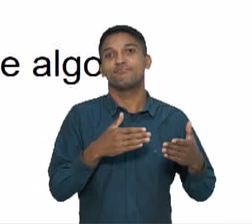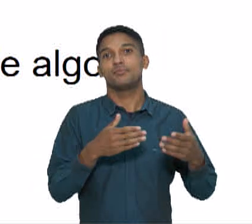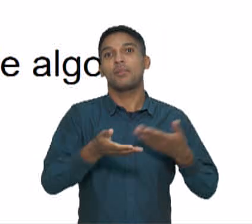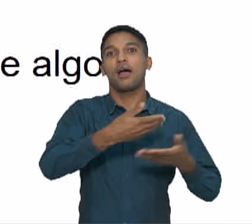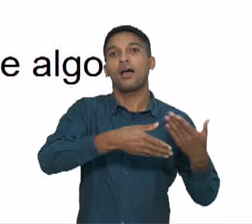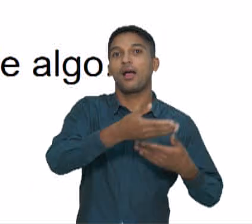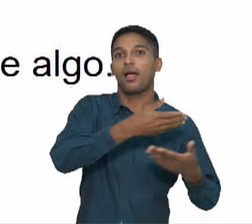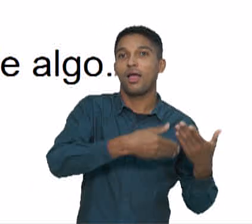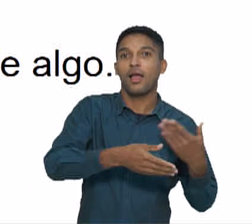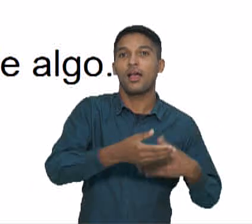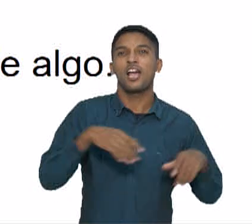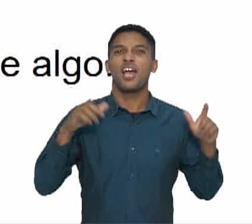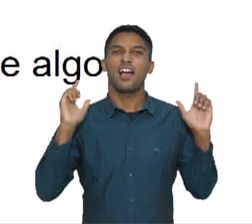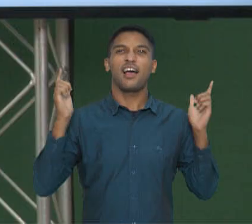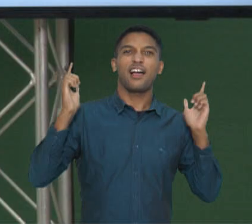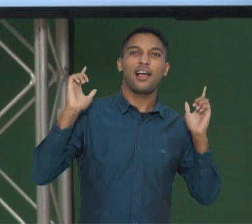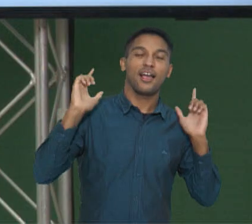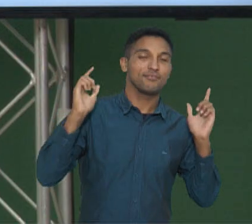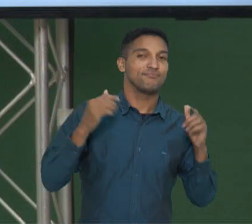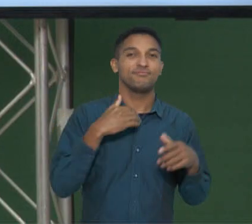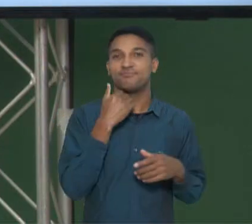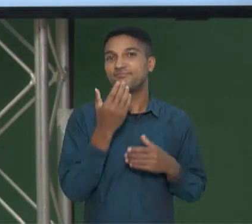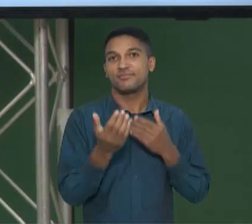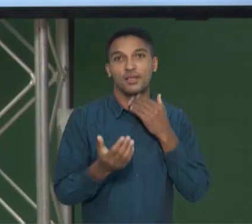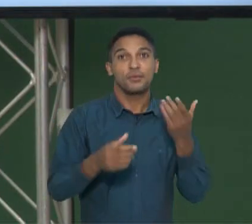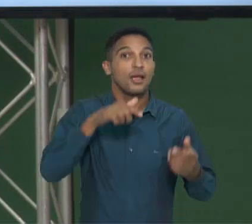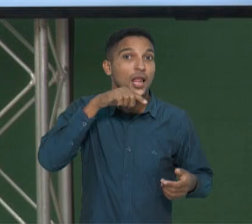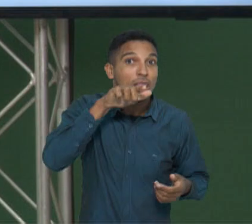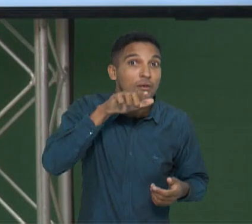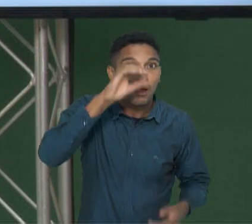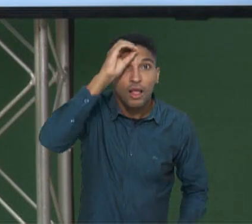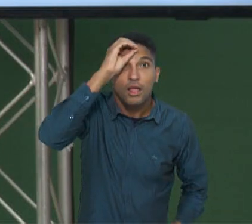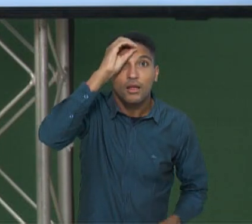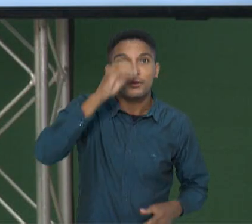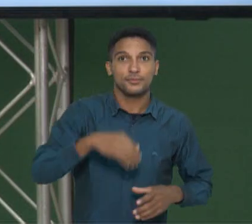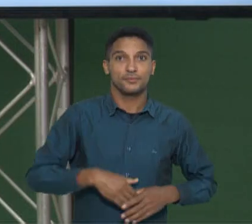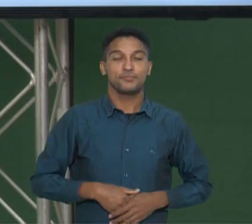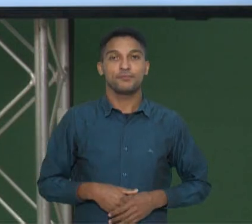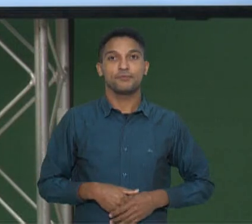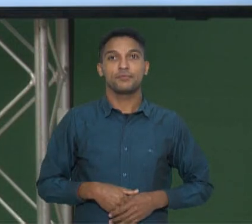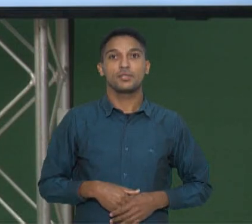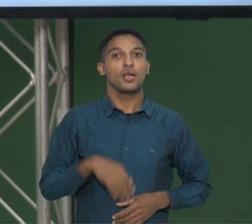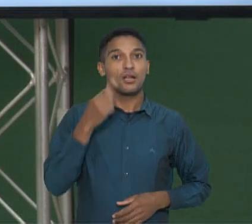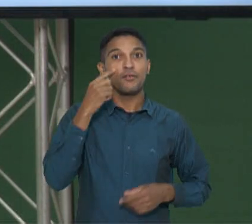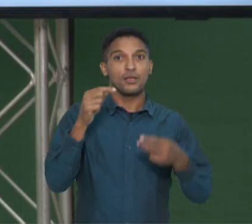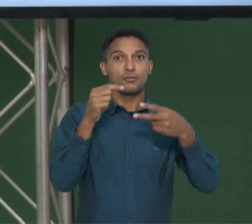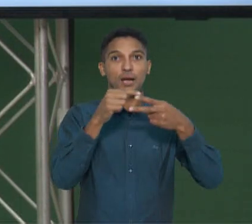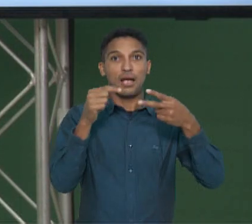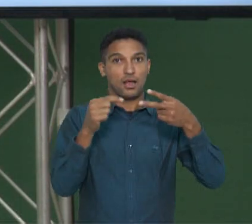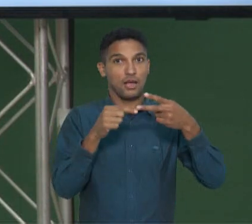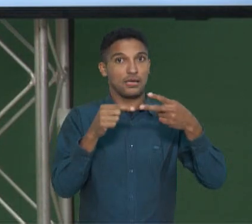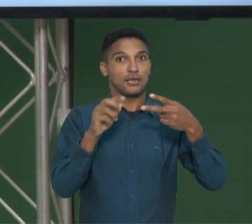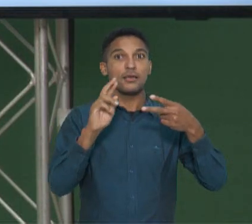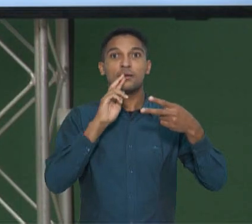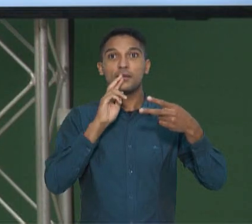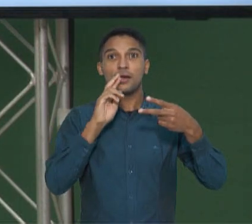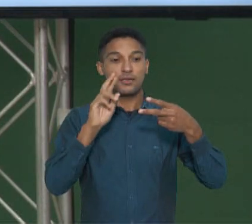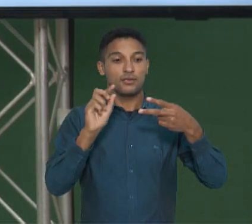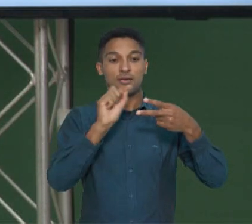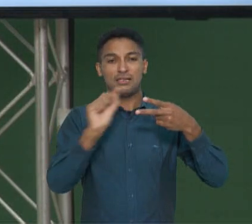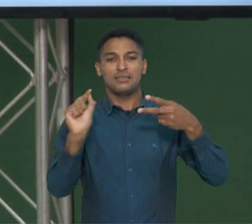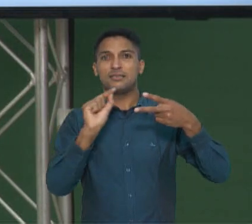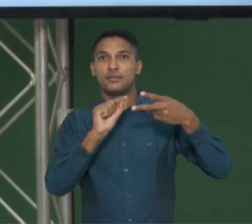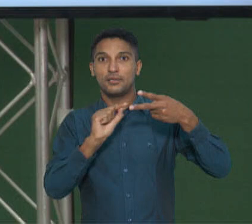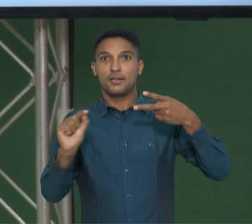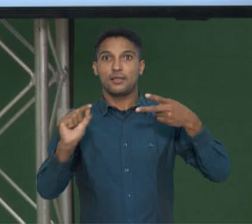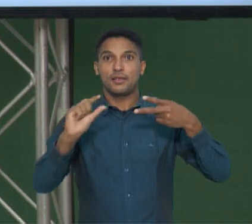destino. Eu dei duas opções para vocês aqui, mas as duas opções, as duas respostas, elas se enquadram como